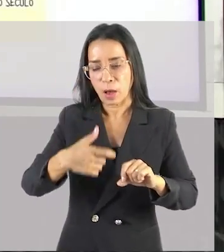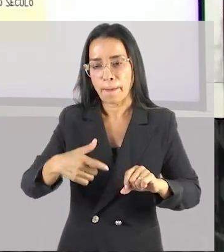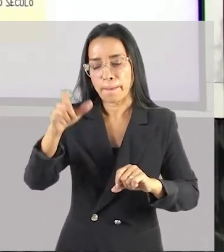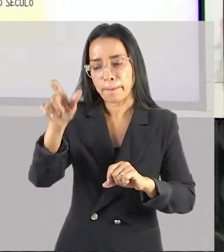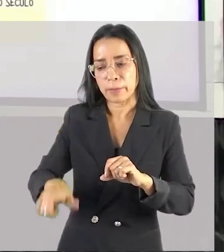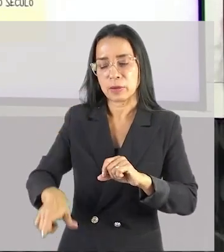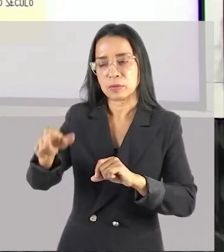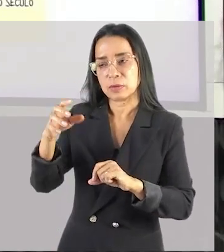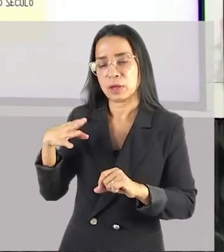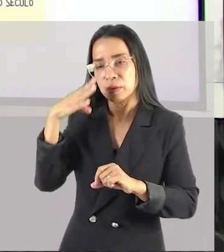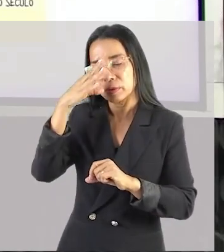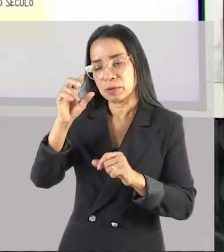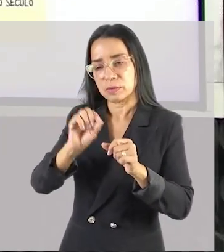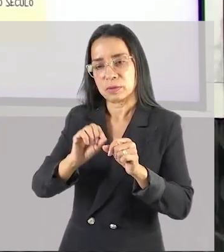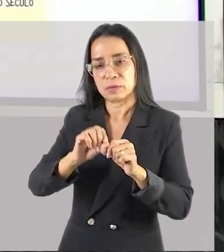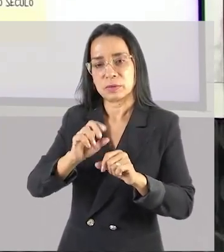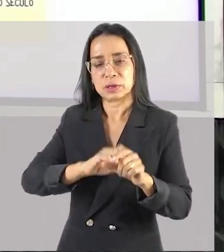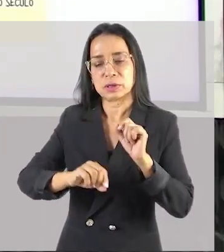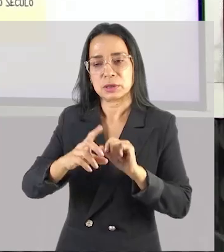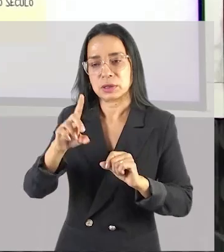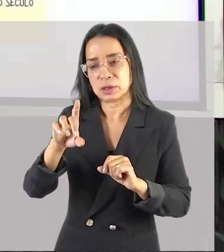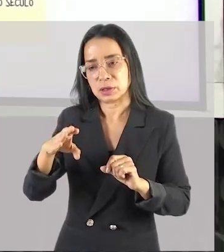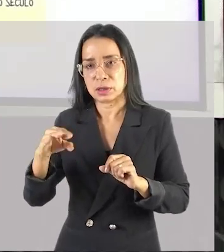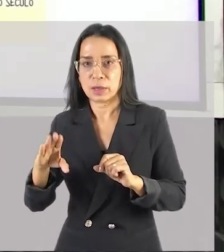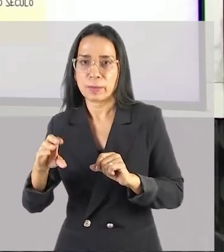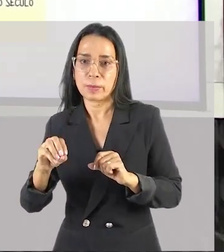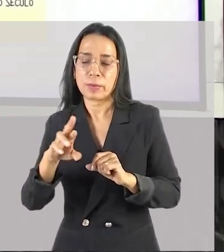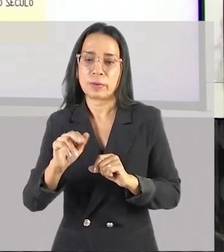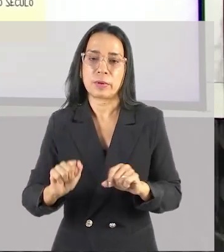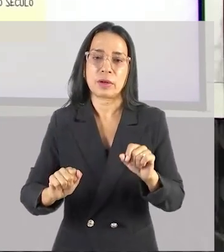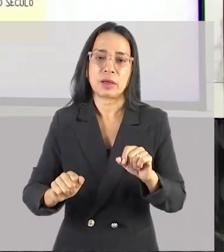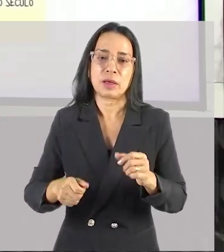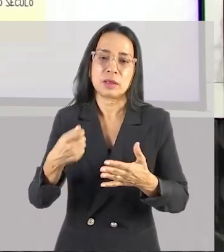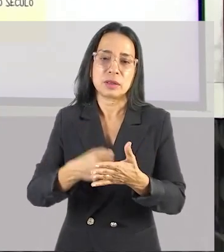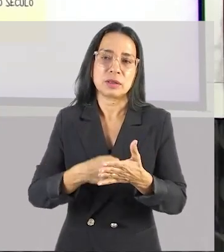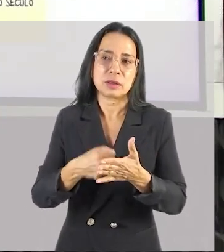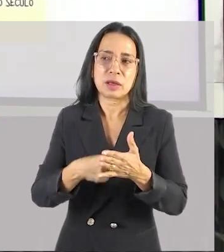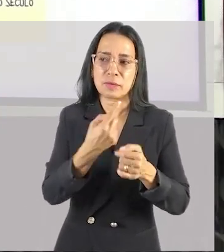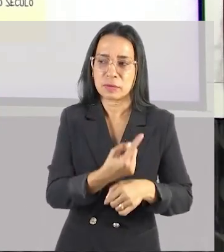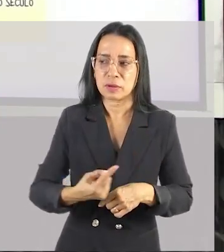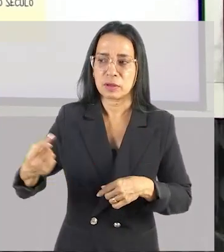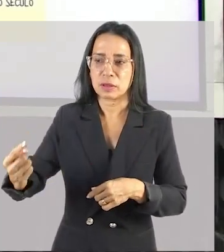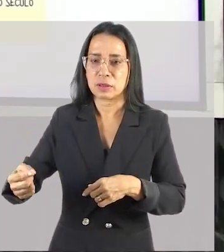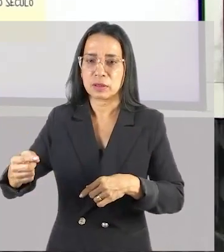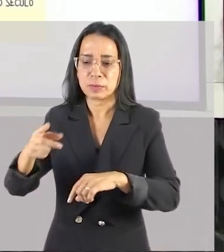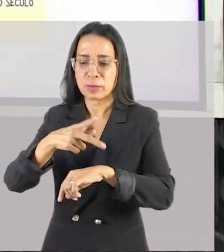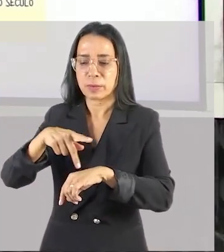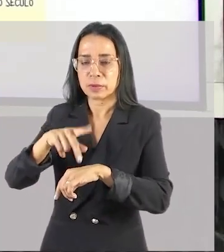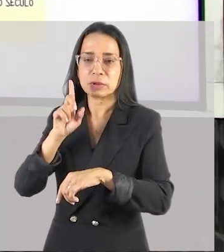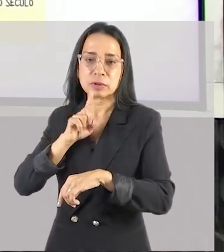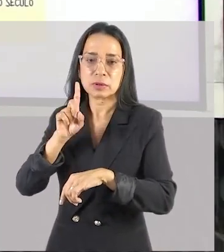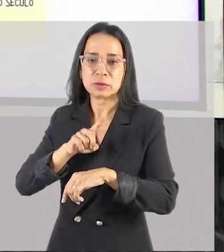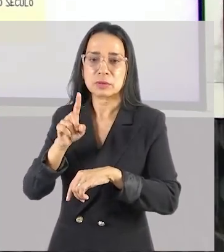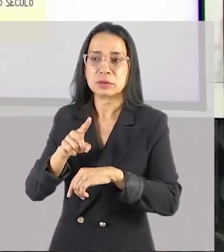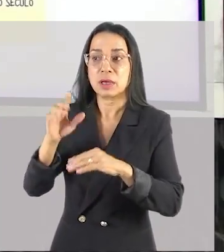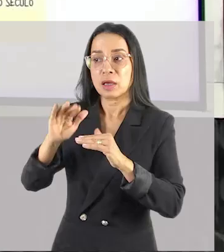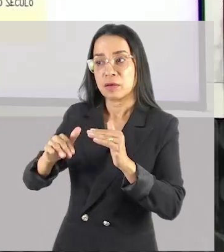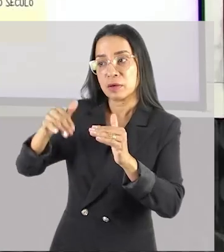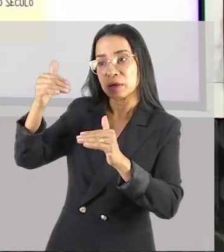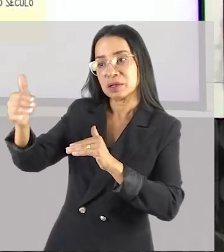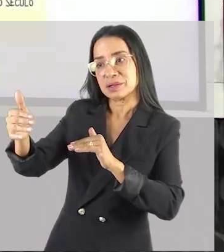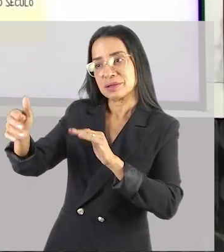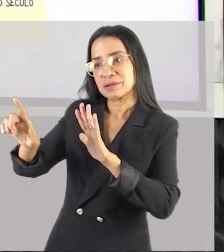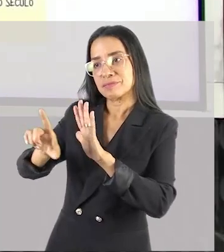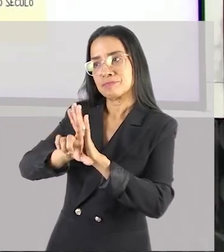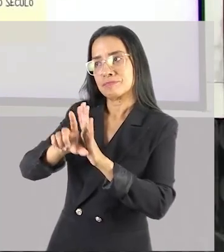Débora Seco que fazia, ela tentava ir para os Estados Unidos, mas não conseguia, então ela atravessava a fronteira de maneira ilícita.